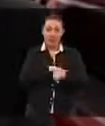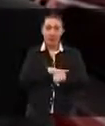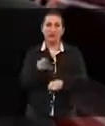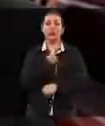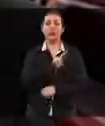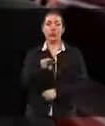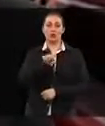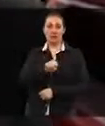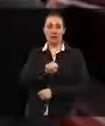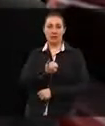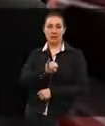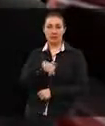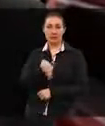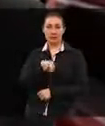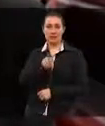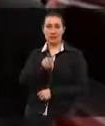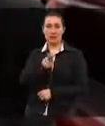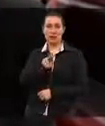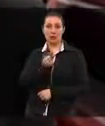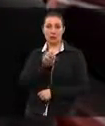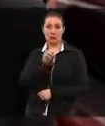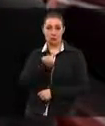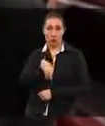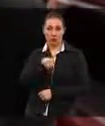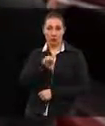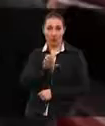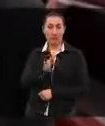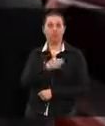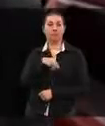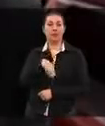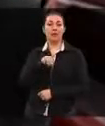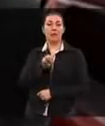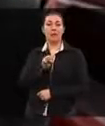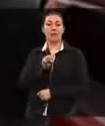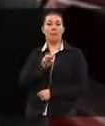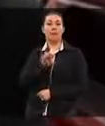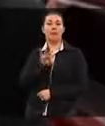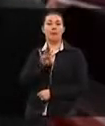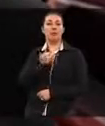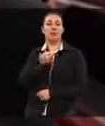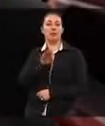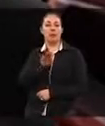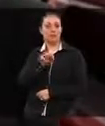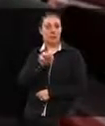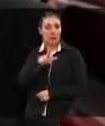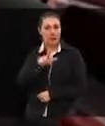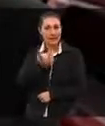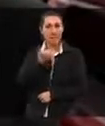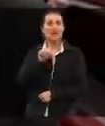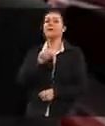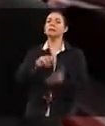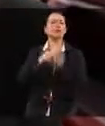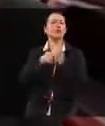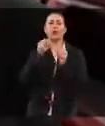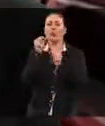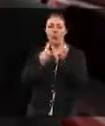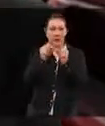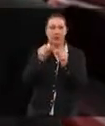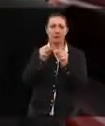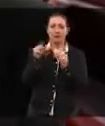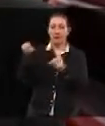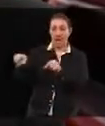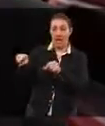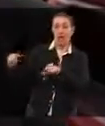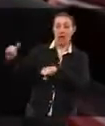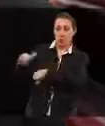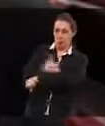síndrome metabólica. Então essa síndrome metabólica é uma série de complicações geradas por este excesso de peso. Então,